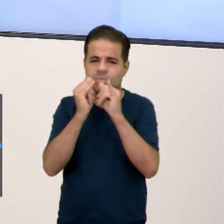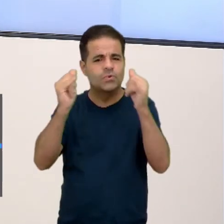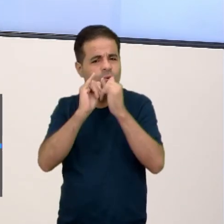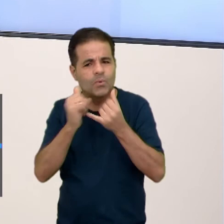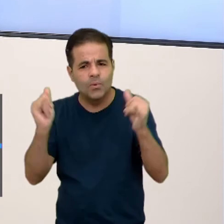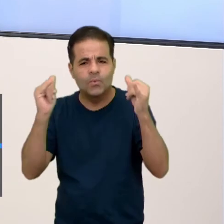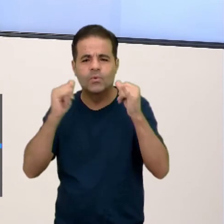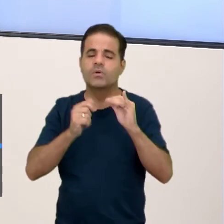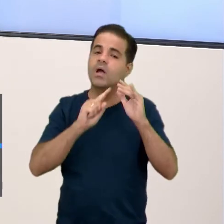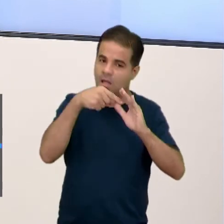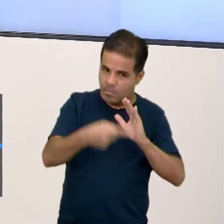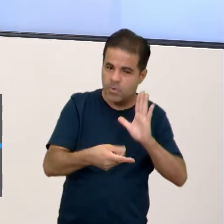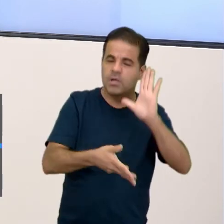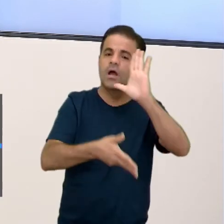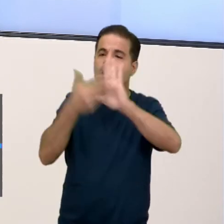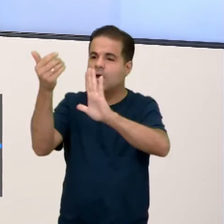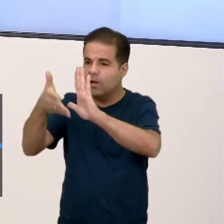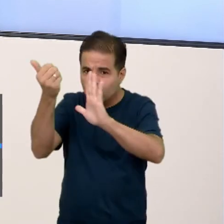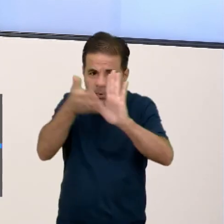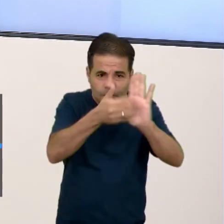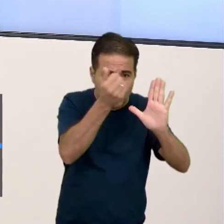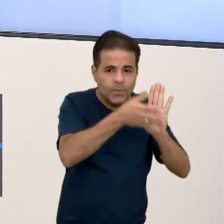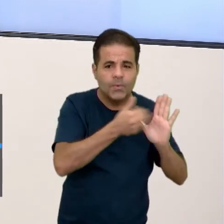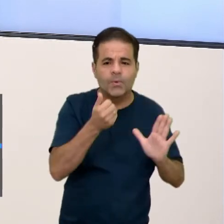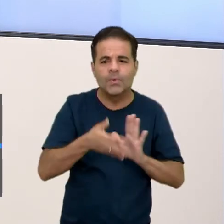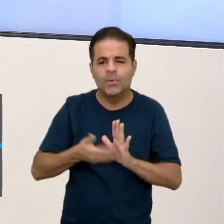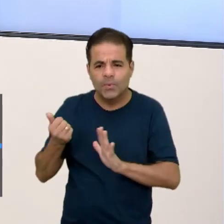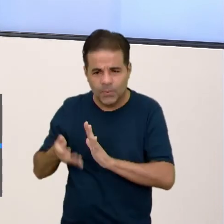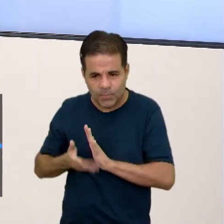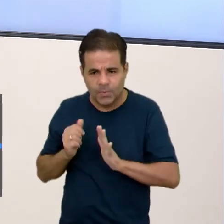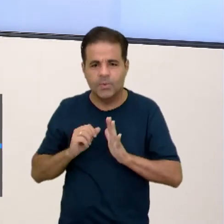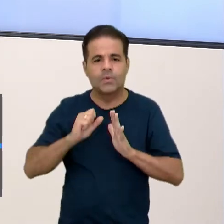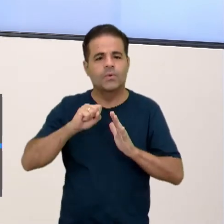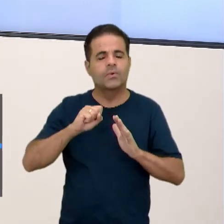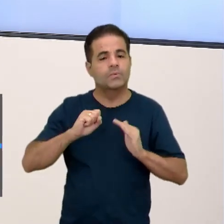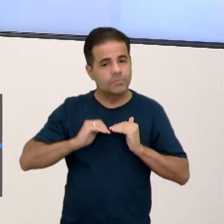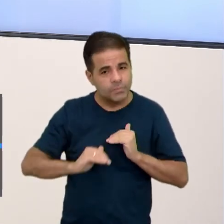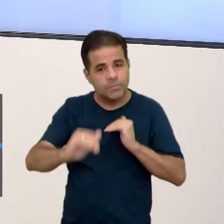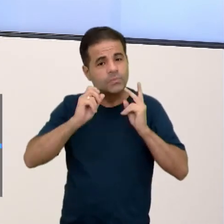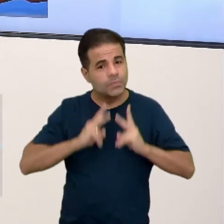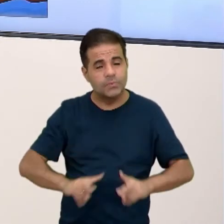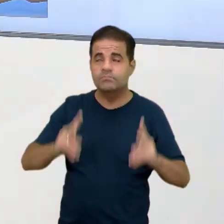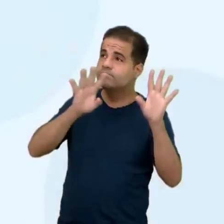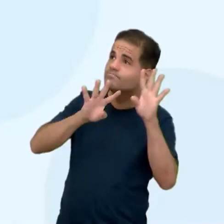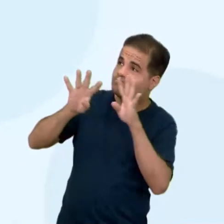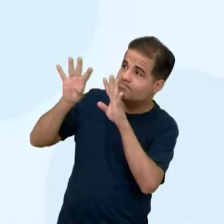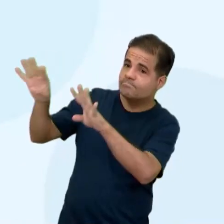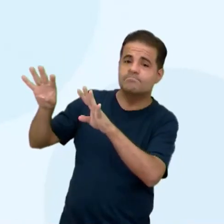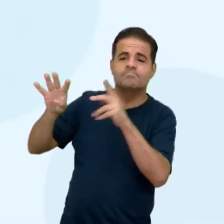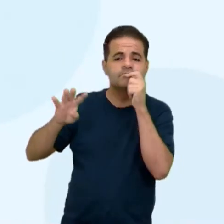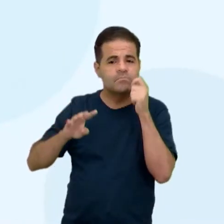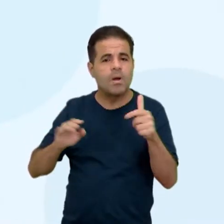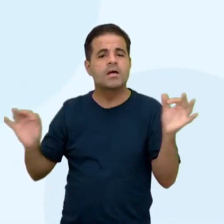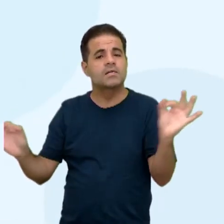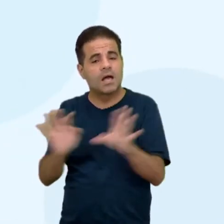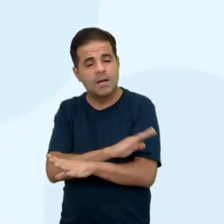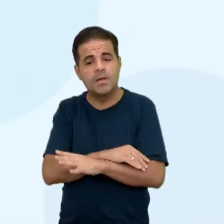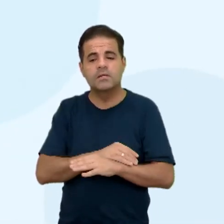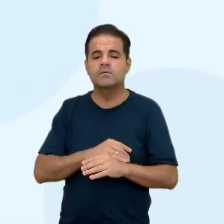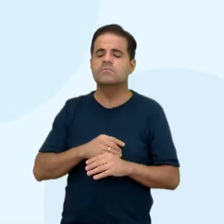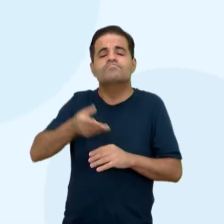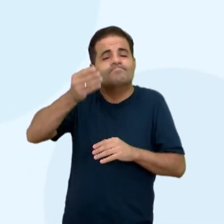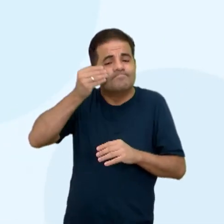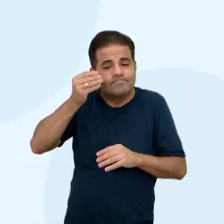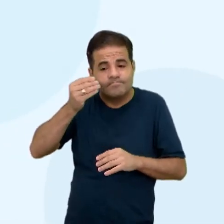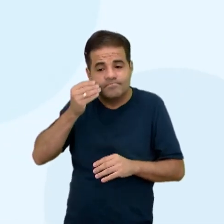é retirada ali do nosso solo, tá certo? Continuando aqui, olho para nossa telinha, estamos quase acabando. Então, vamos